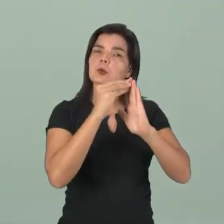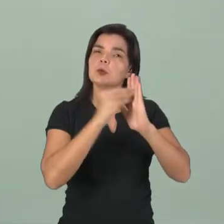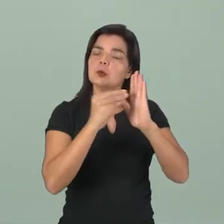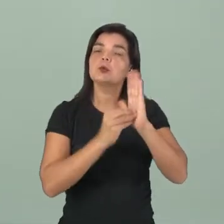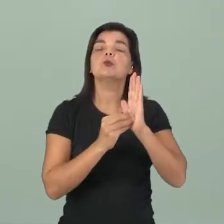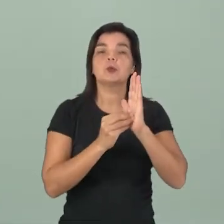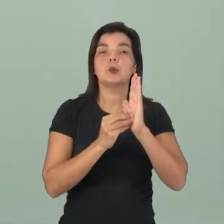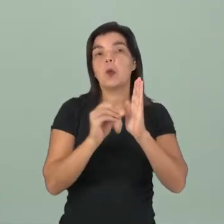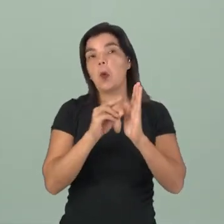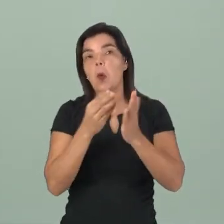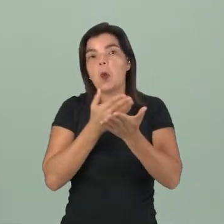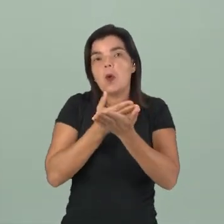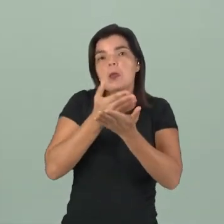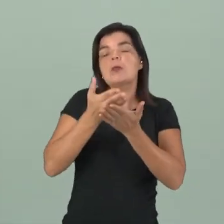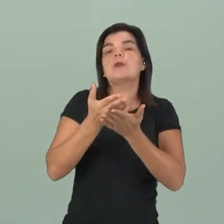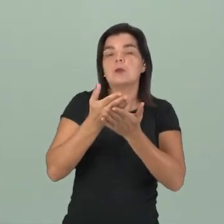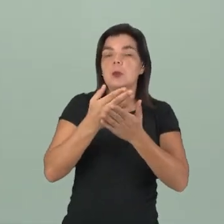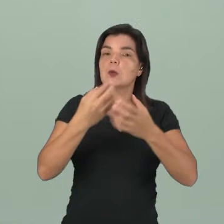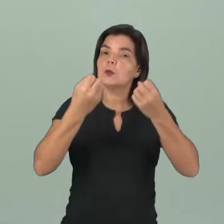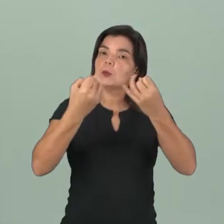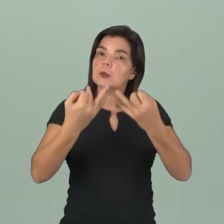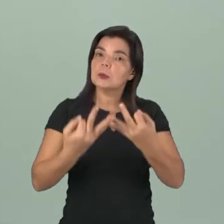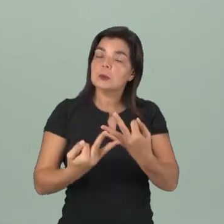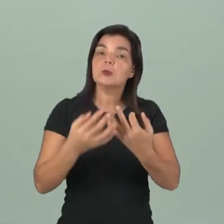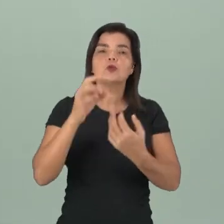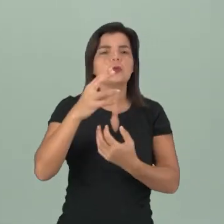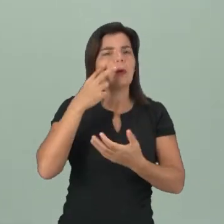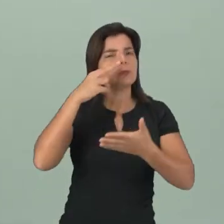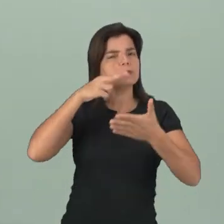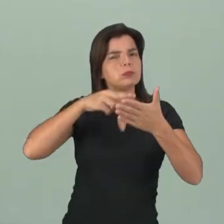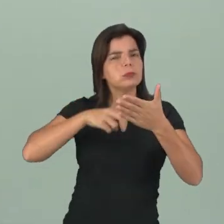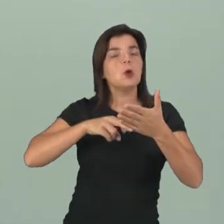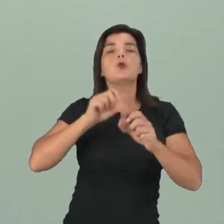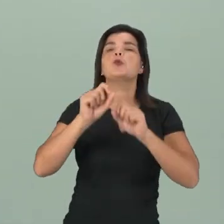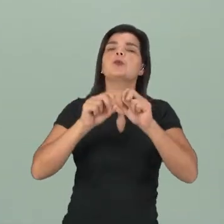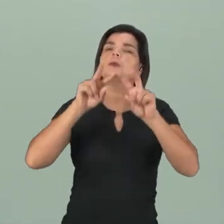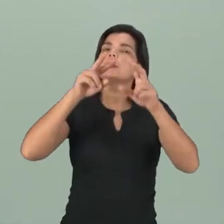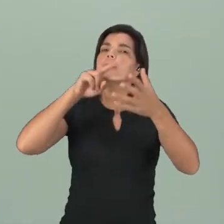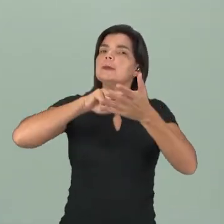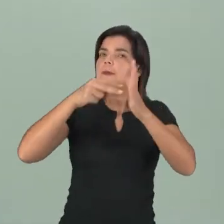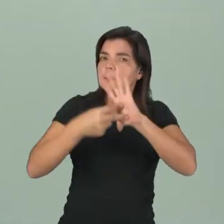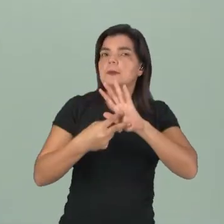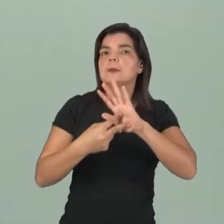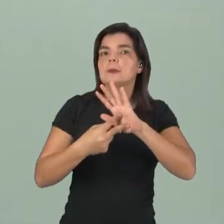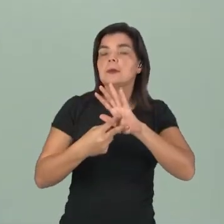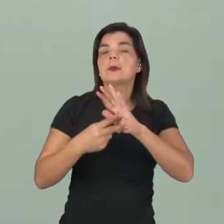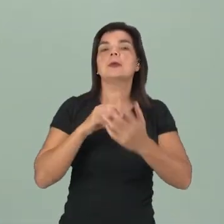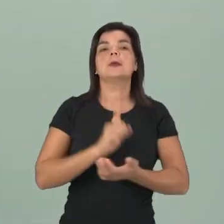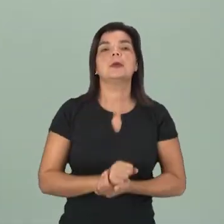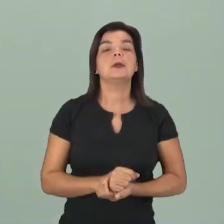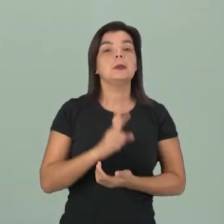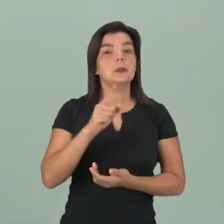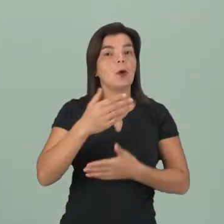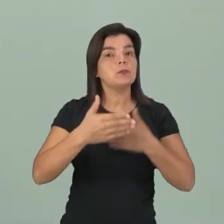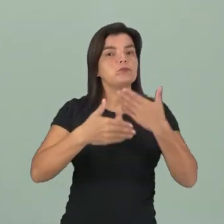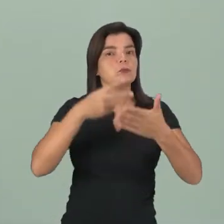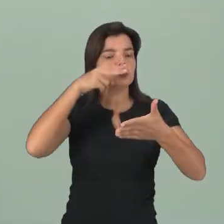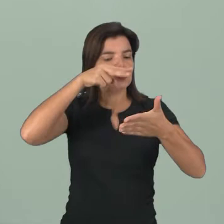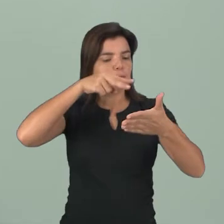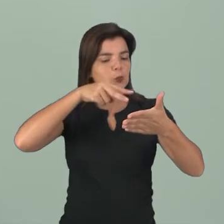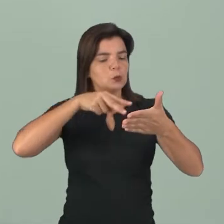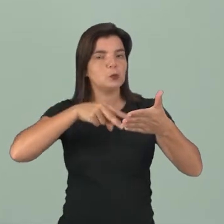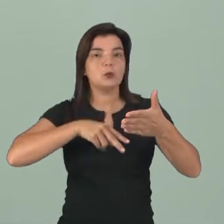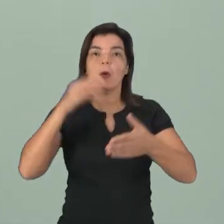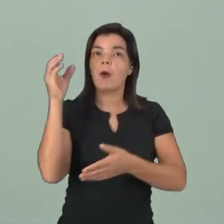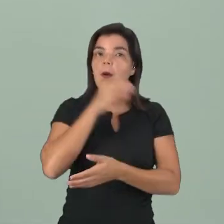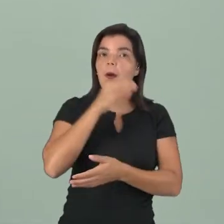texto, final, a introdução, desenvolvimento, só para dar uma olhada no que se trata, tá? Então, essa passada de olho por